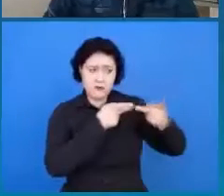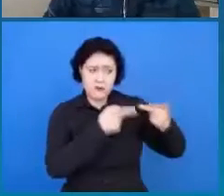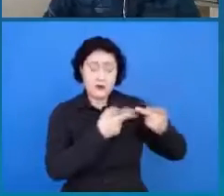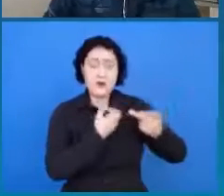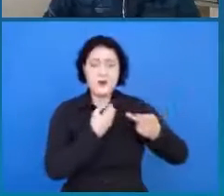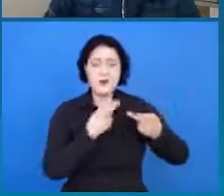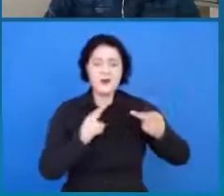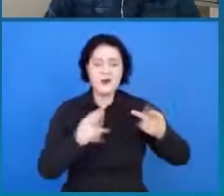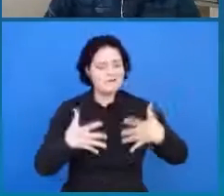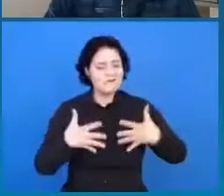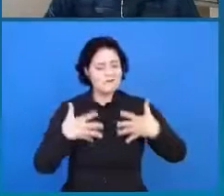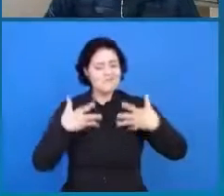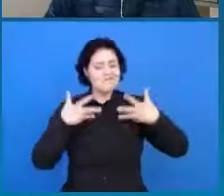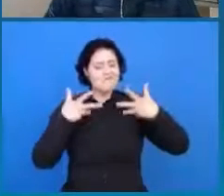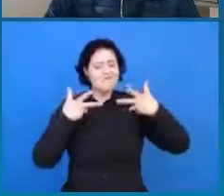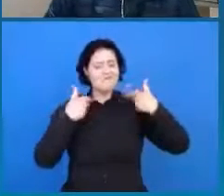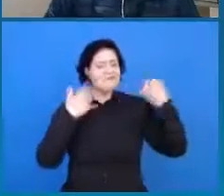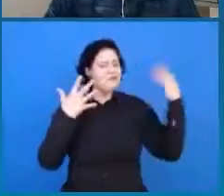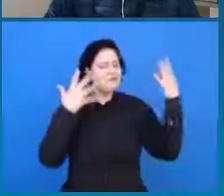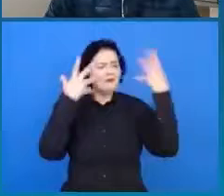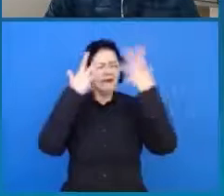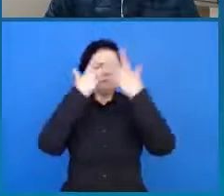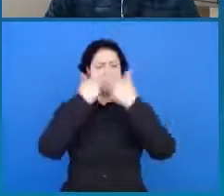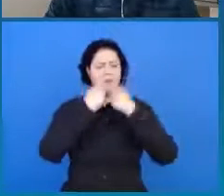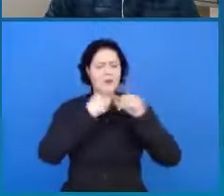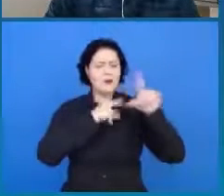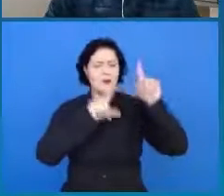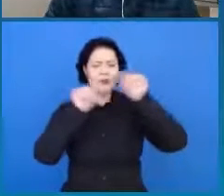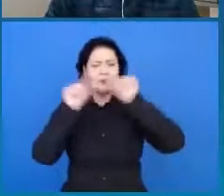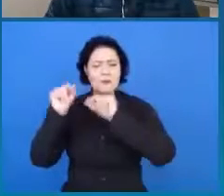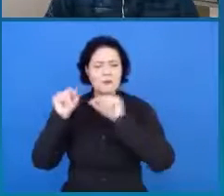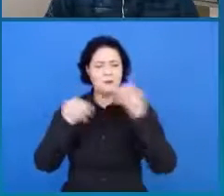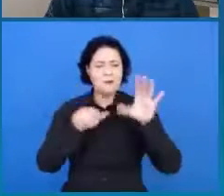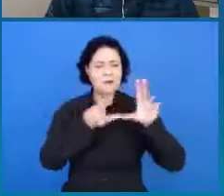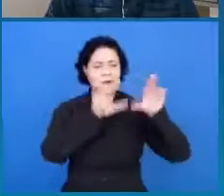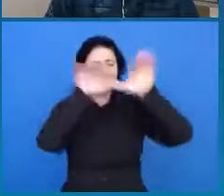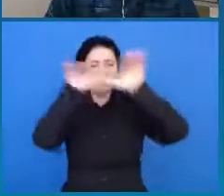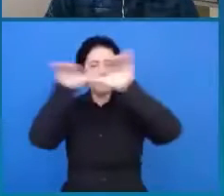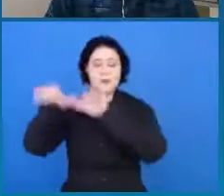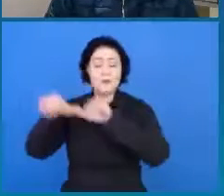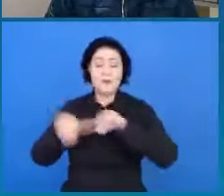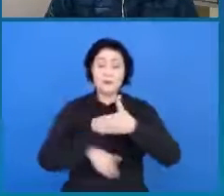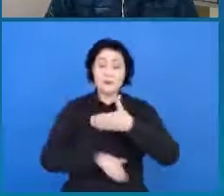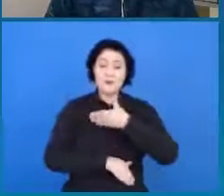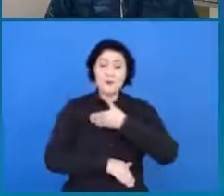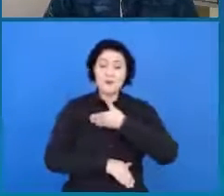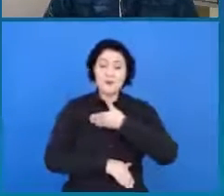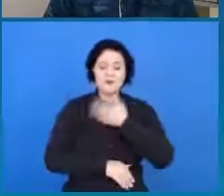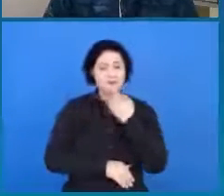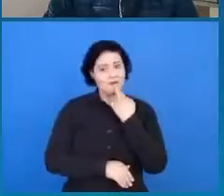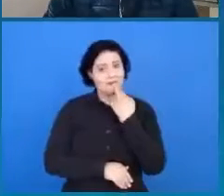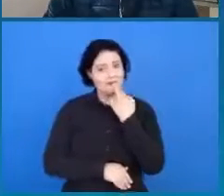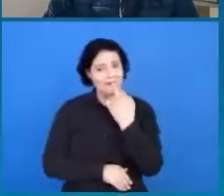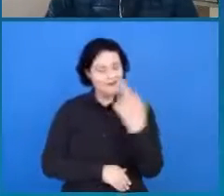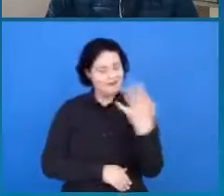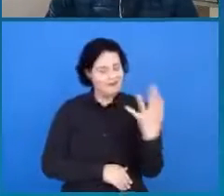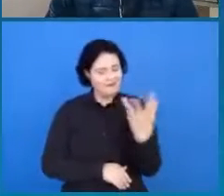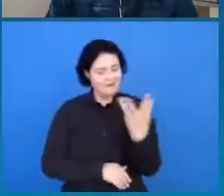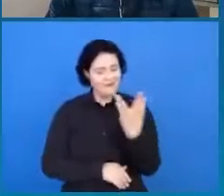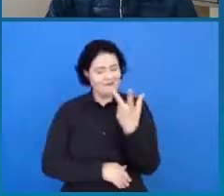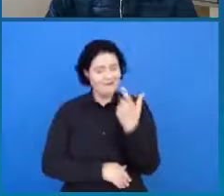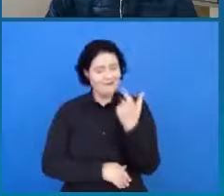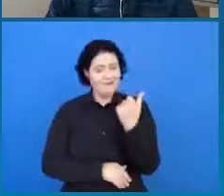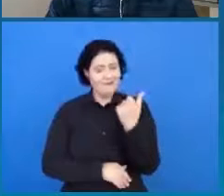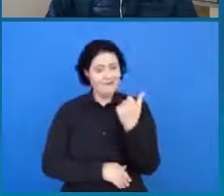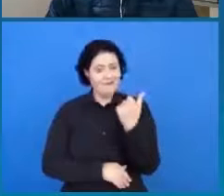elástico os belos voos de seus novos amigos passarinhos e a resposta Heat viável